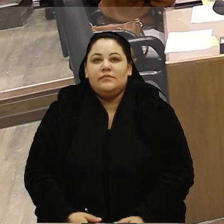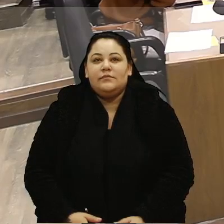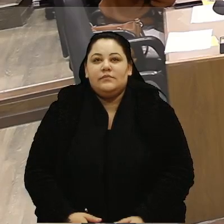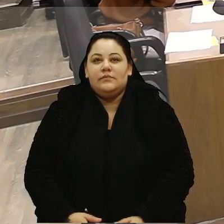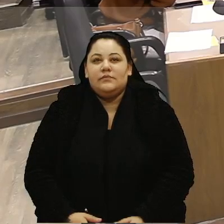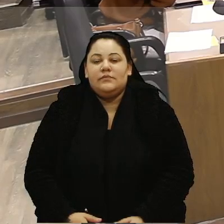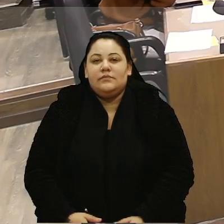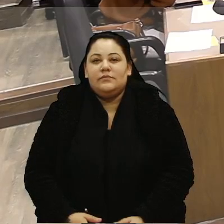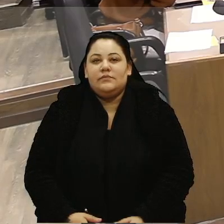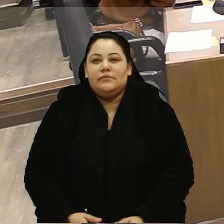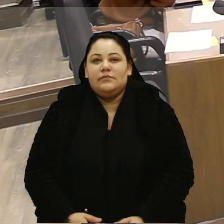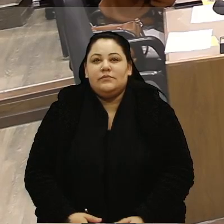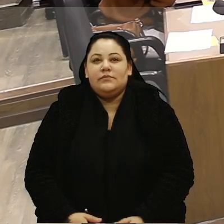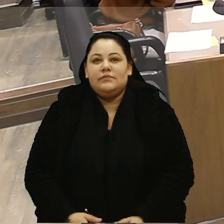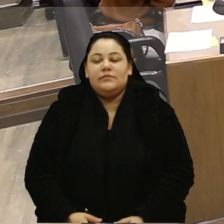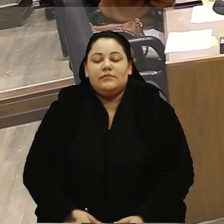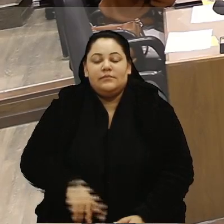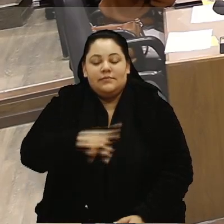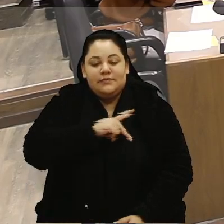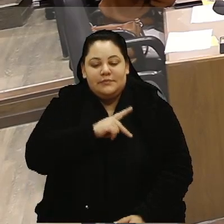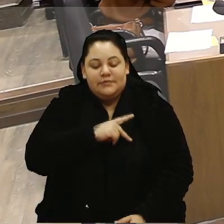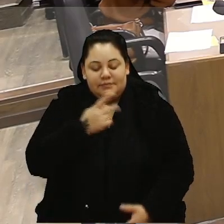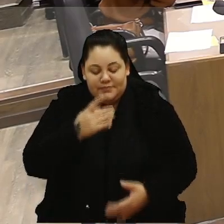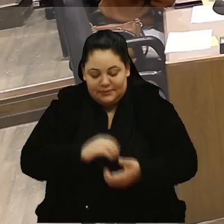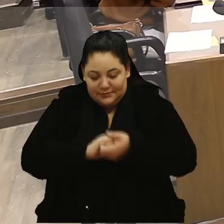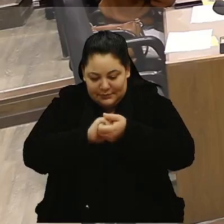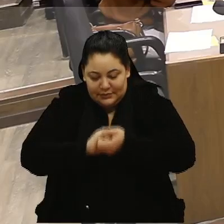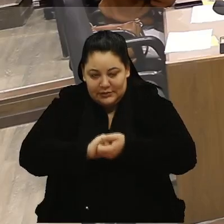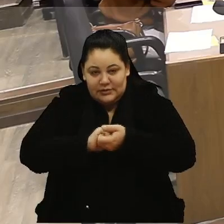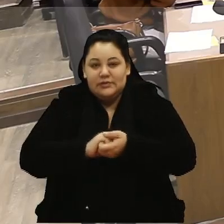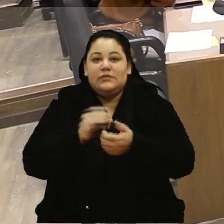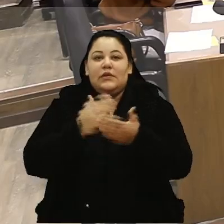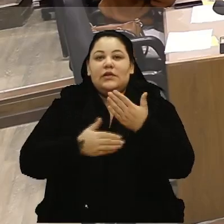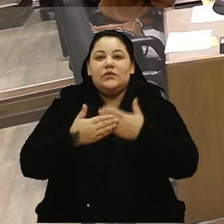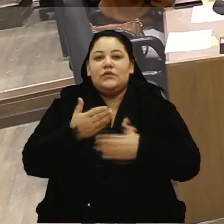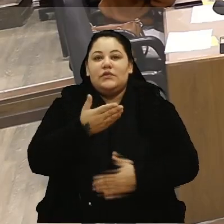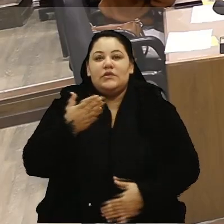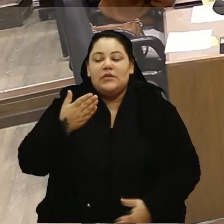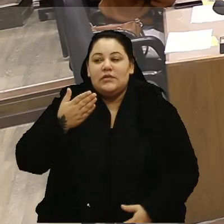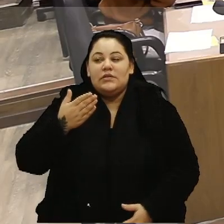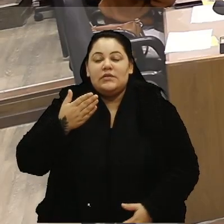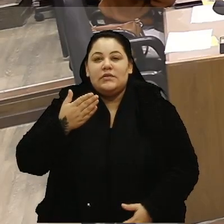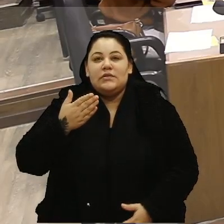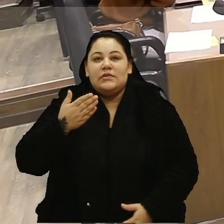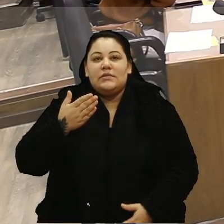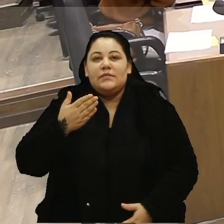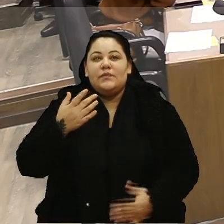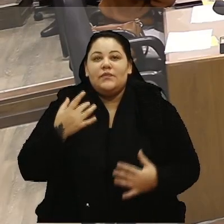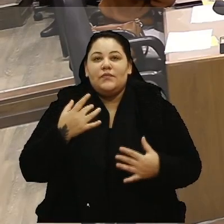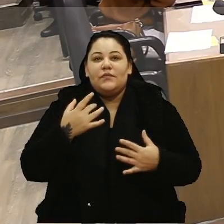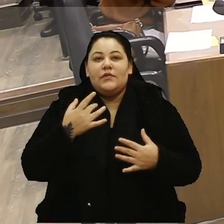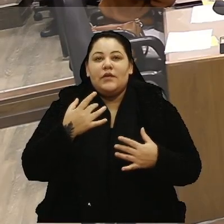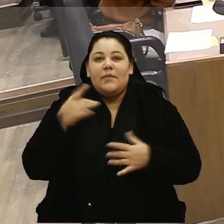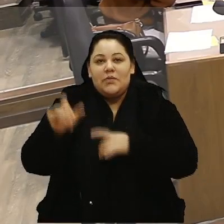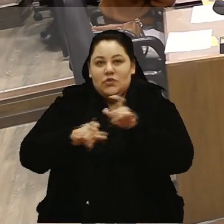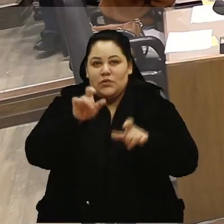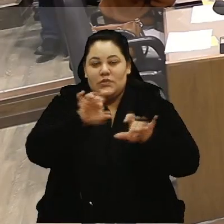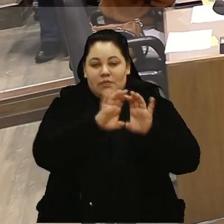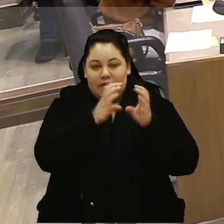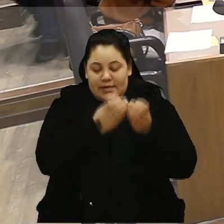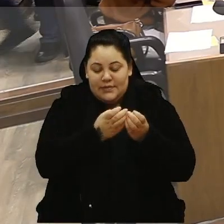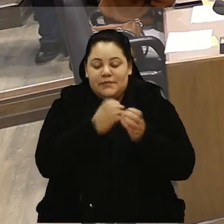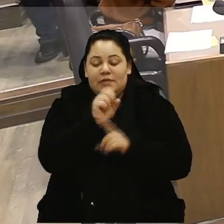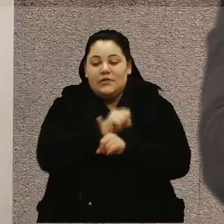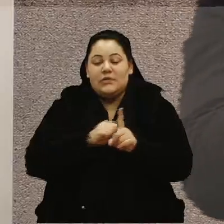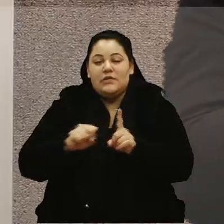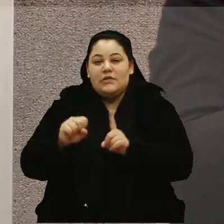Senhor presidente, minha saudação, Vossa Excelência, também aos companheiros vereadores, comunidade caxiense que nos acompanha aqui e também aqueles